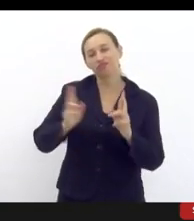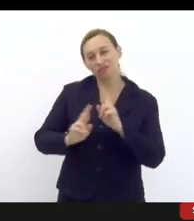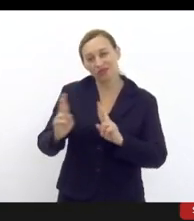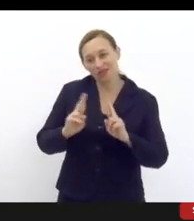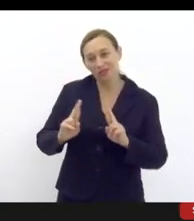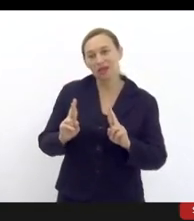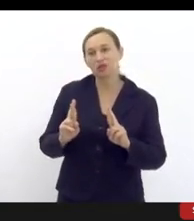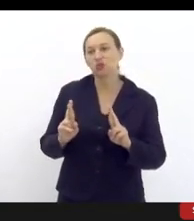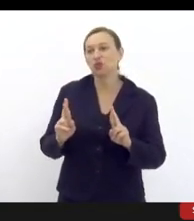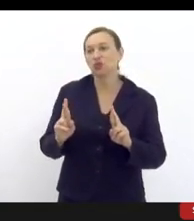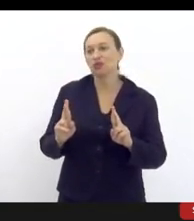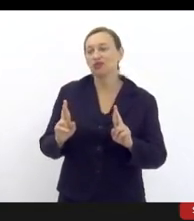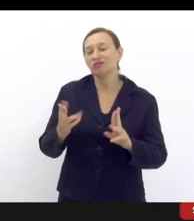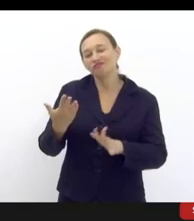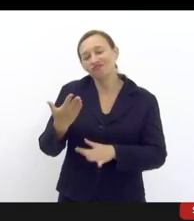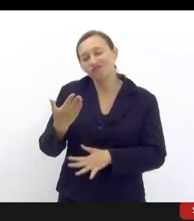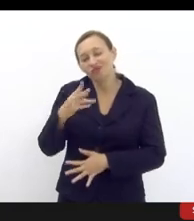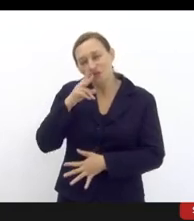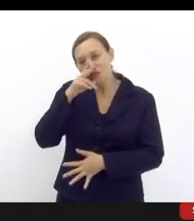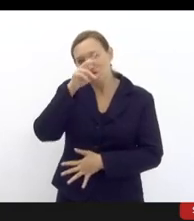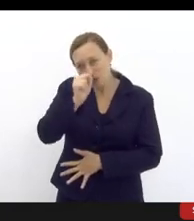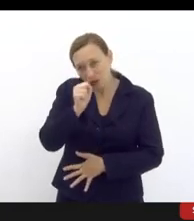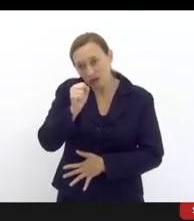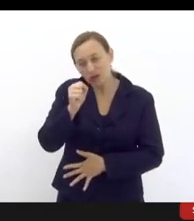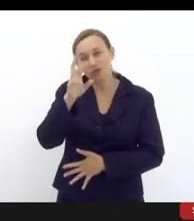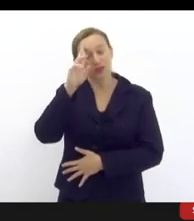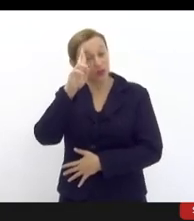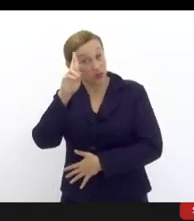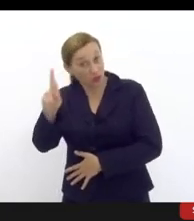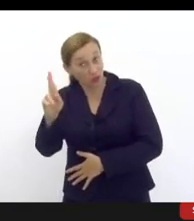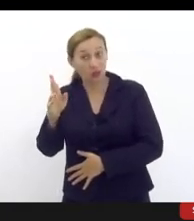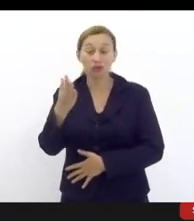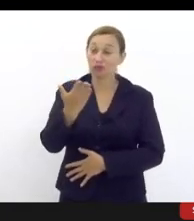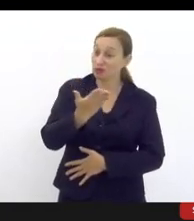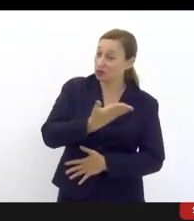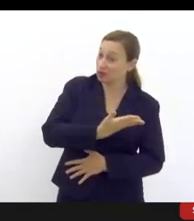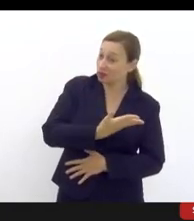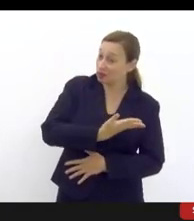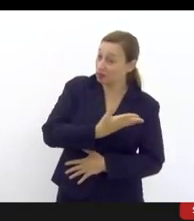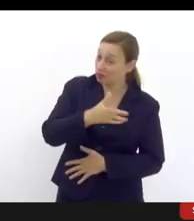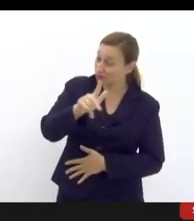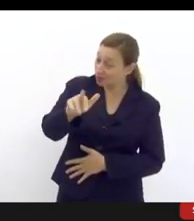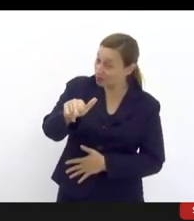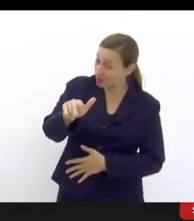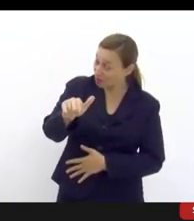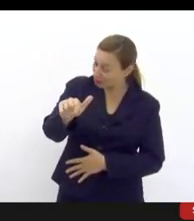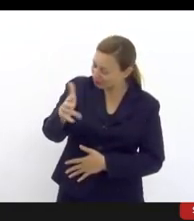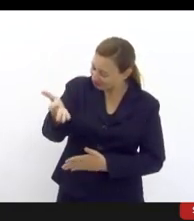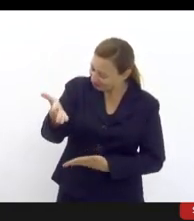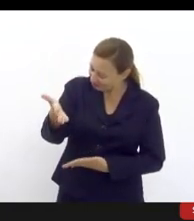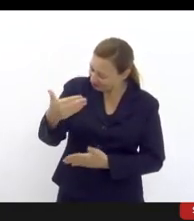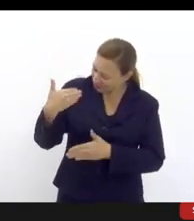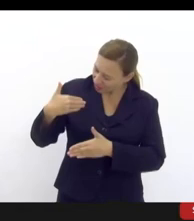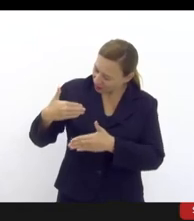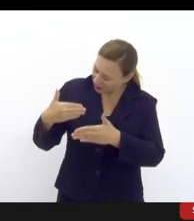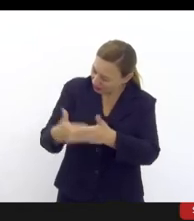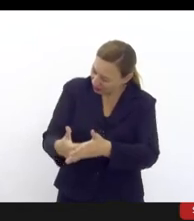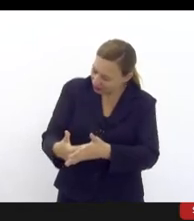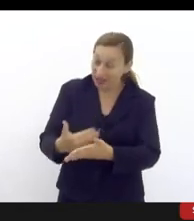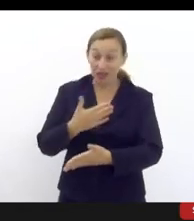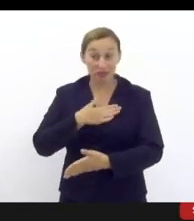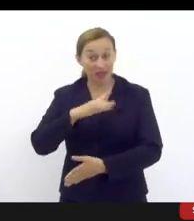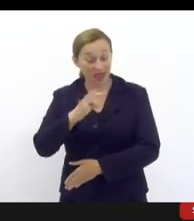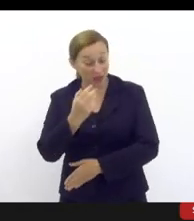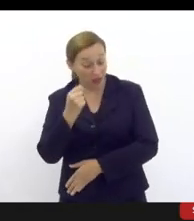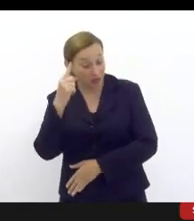relacionamento muito amigável com você, com seus irmãos, ao longo do tempo. Inclusive, na minha campanha, eu